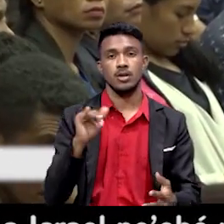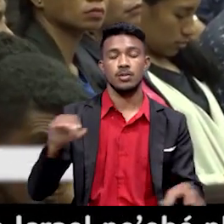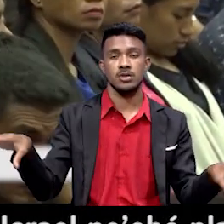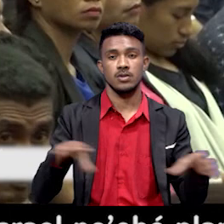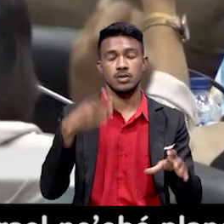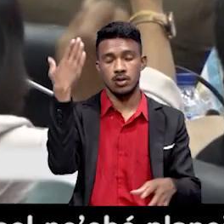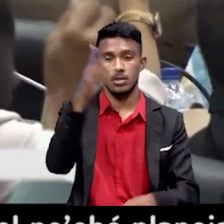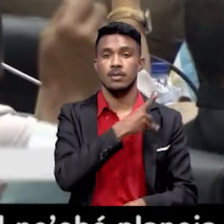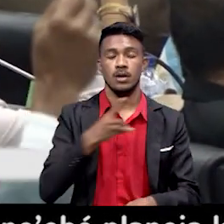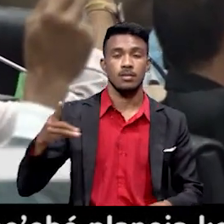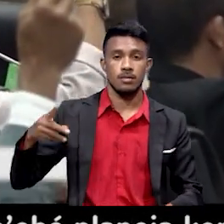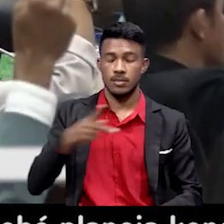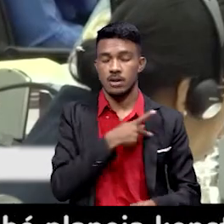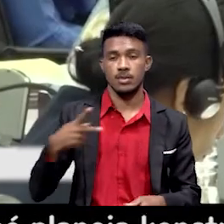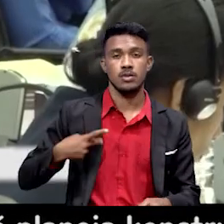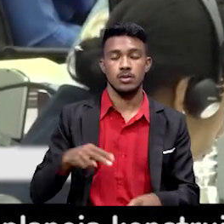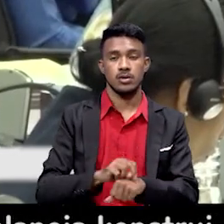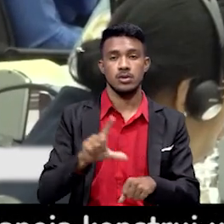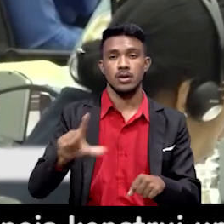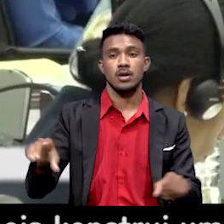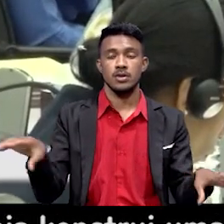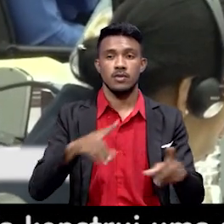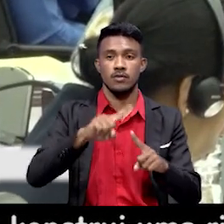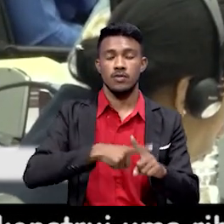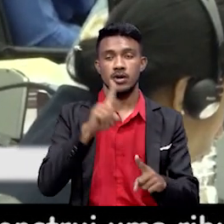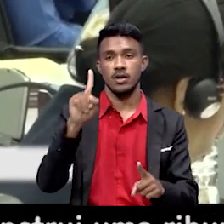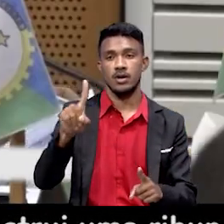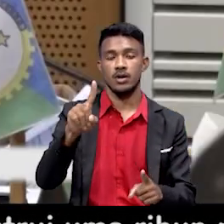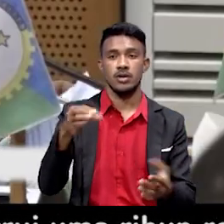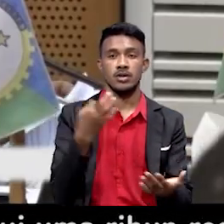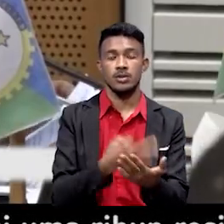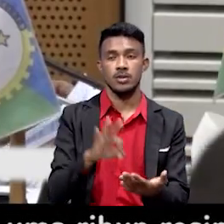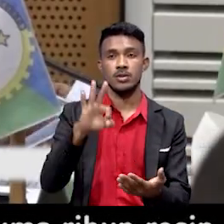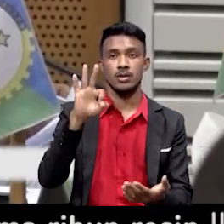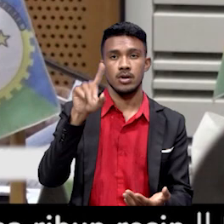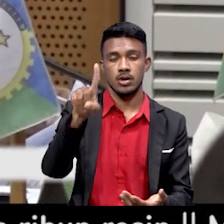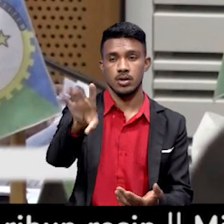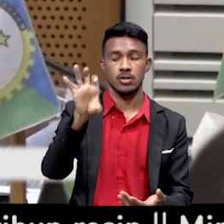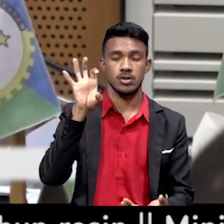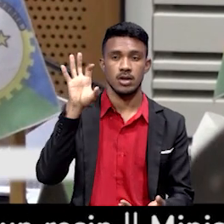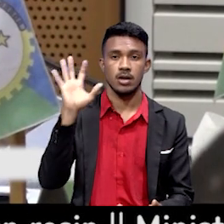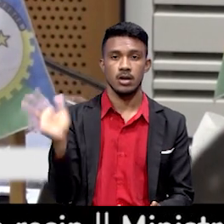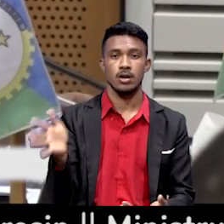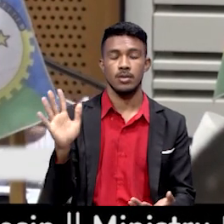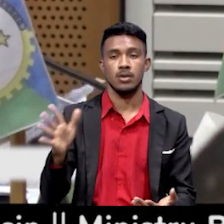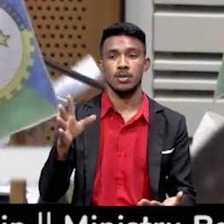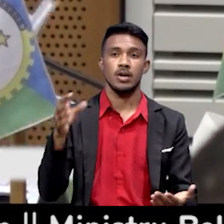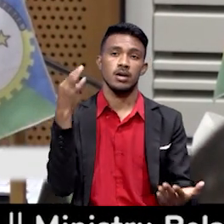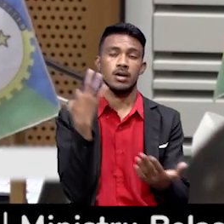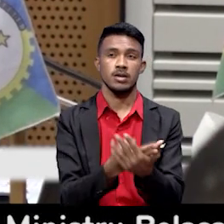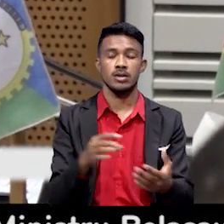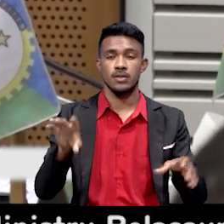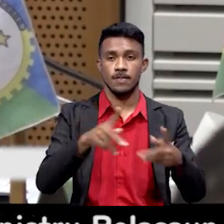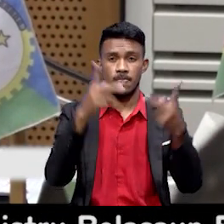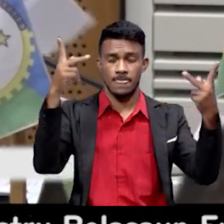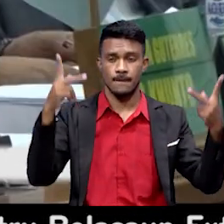Nasional durante mandato fulang ida simu salário rihung atus ida lima nulu, mai beho orçamento ba alojamento hanesang osan